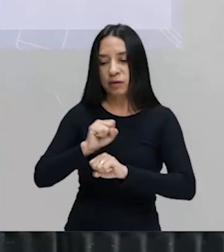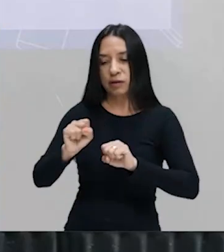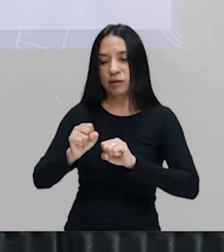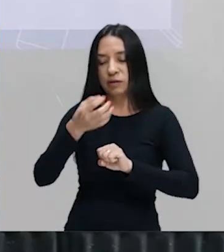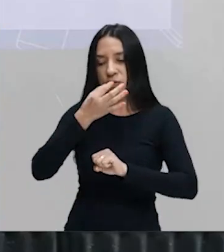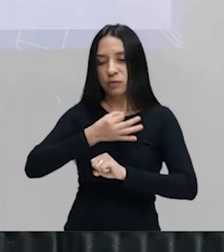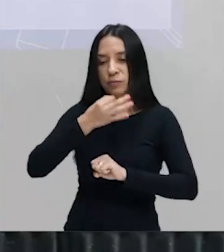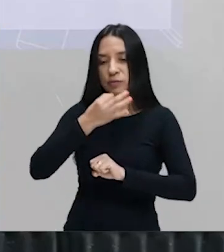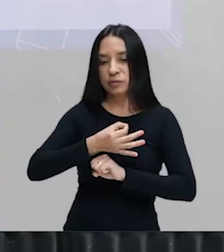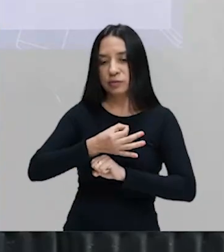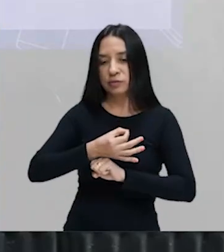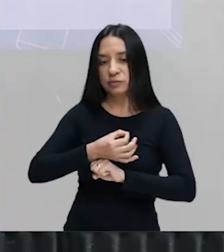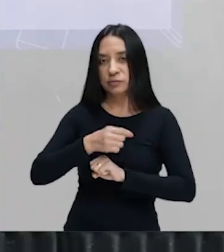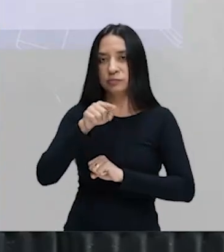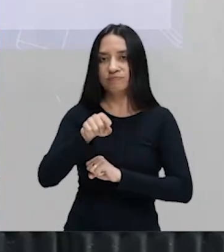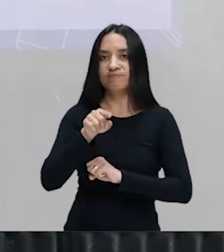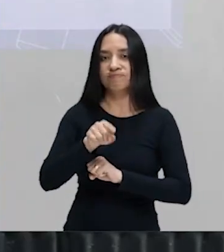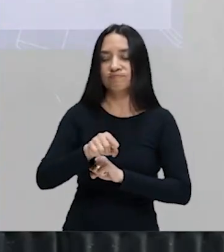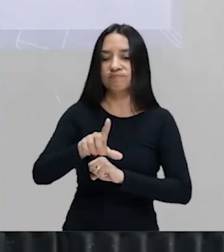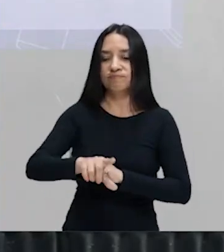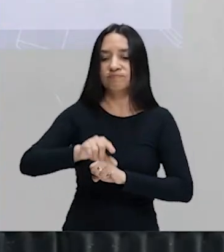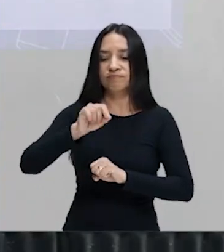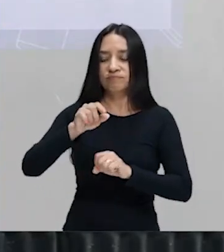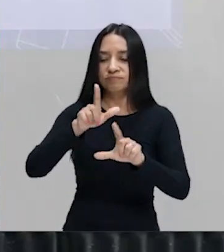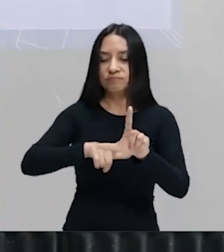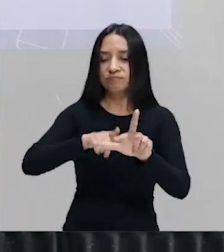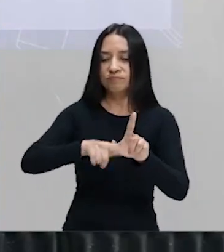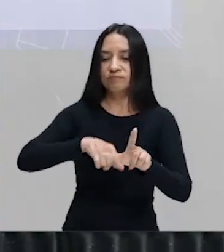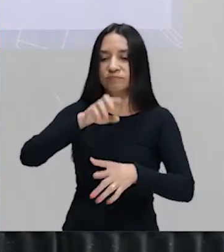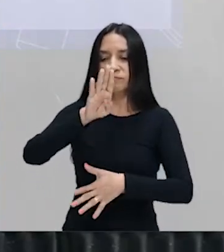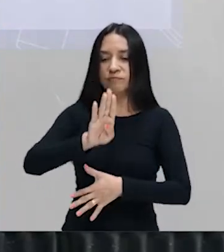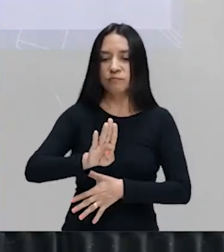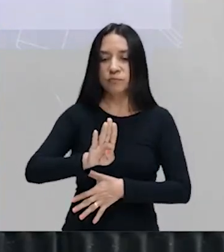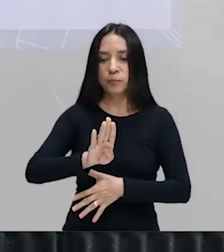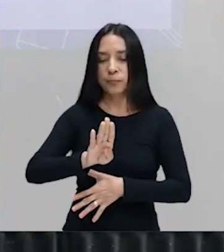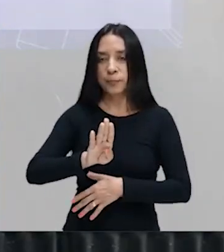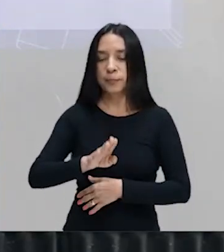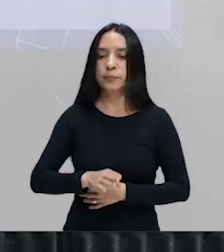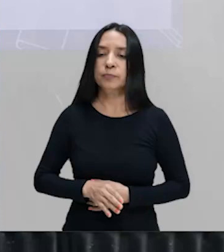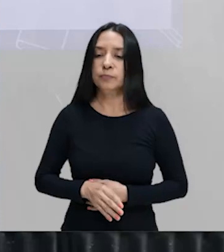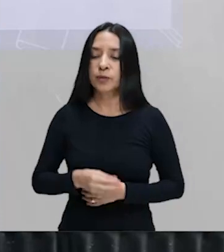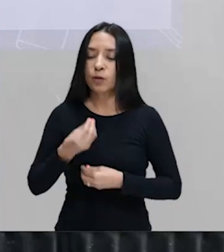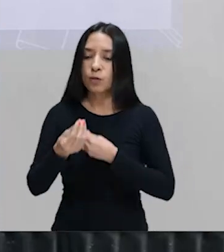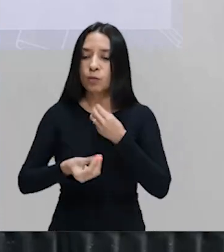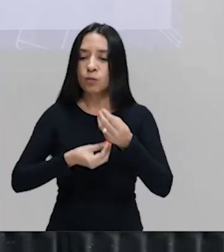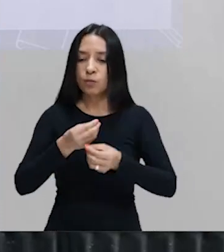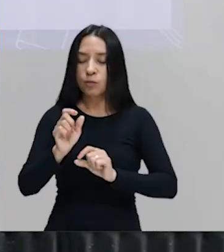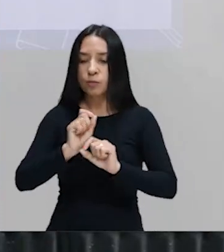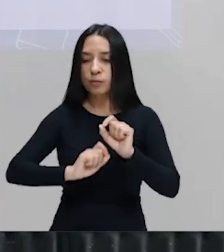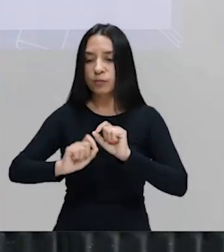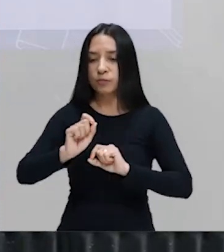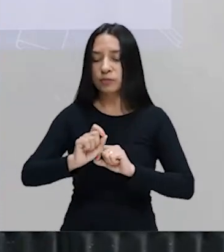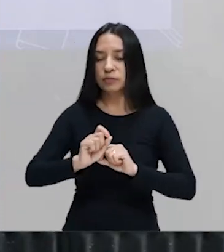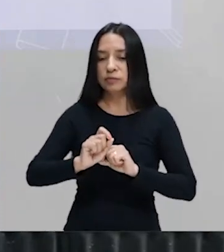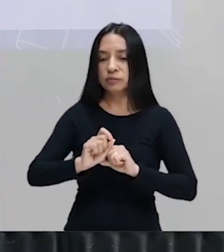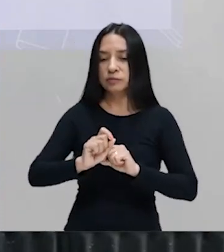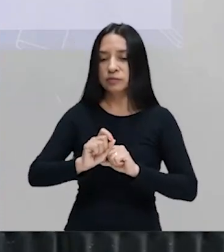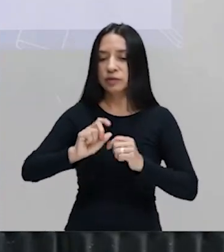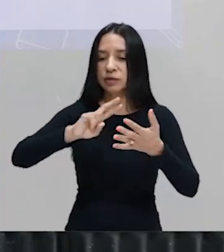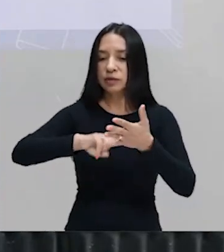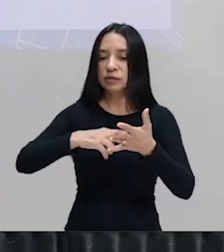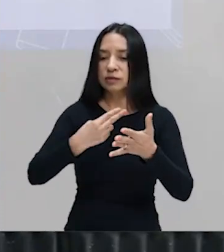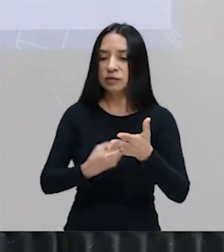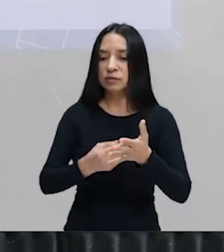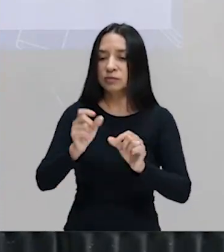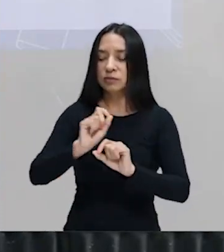sugestão. Então, meus filhos vão assinalar a letra B de bola como aquela que vai